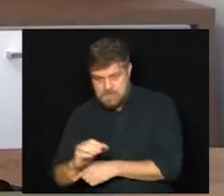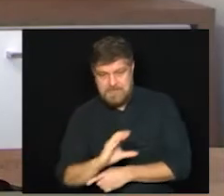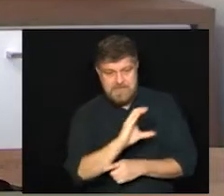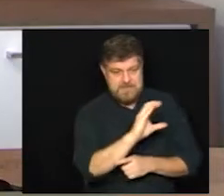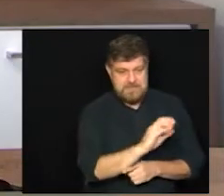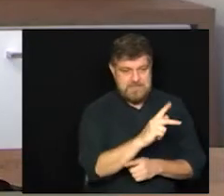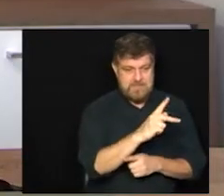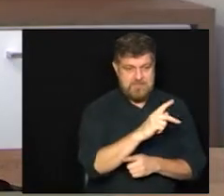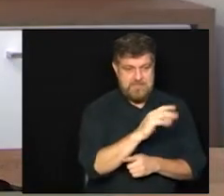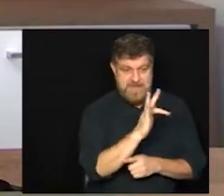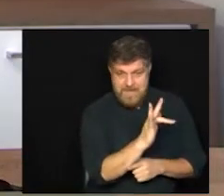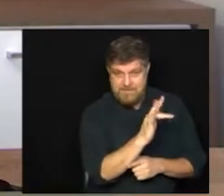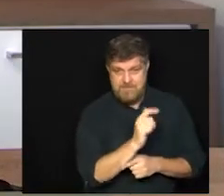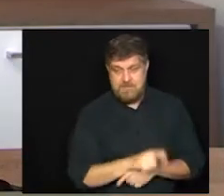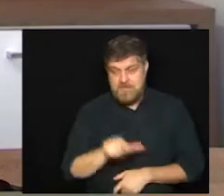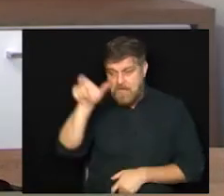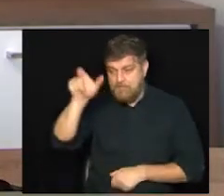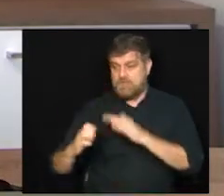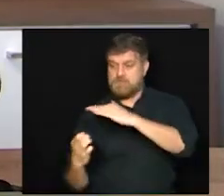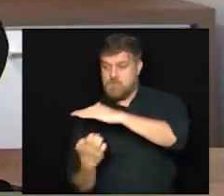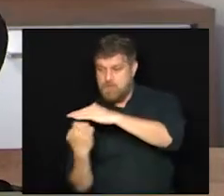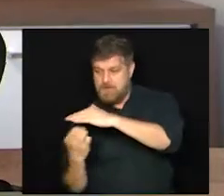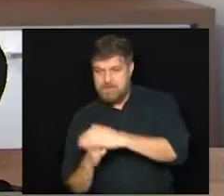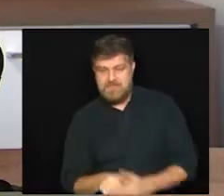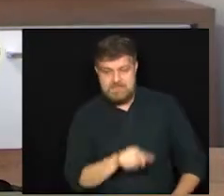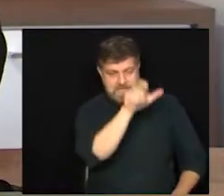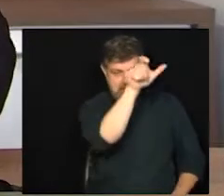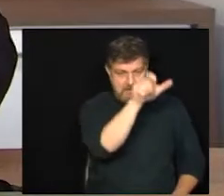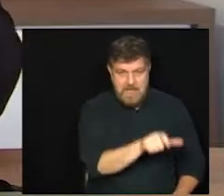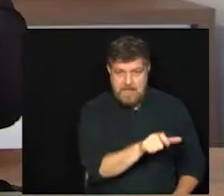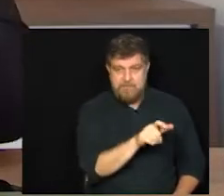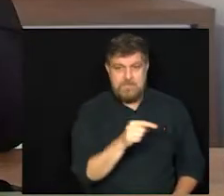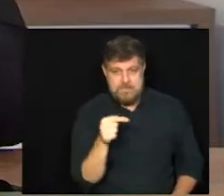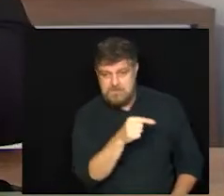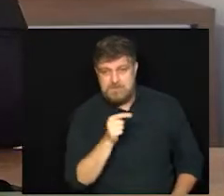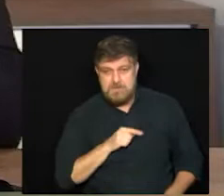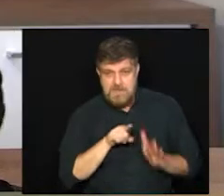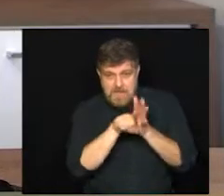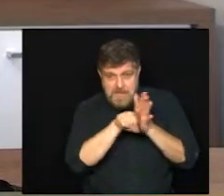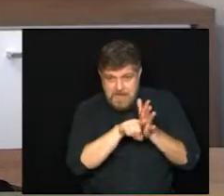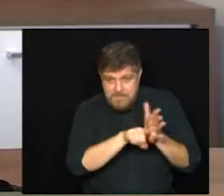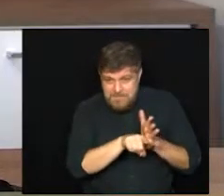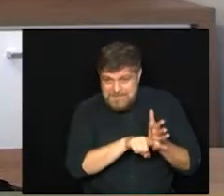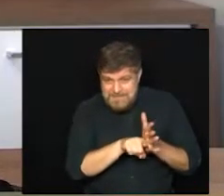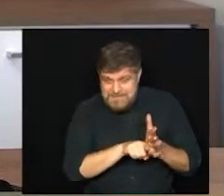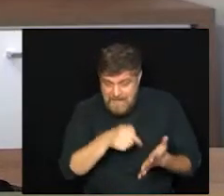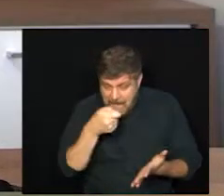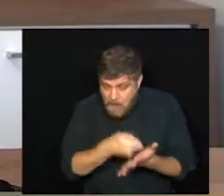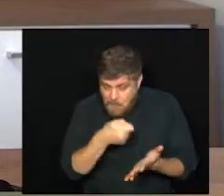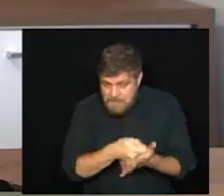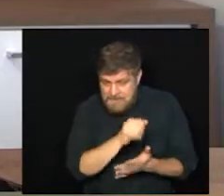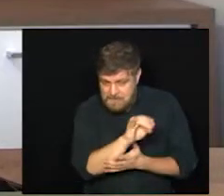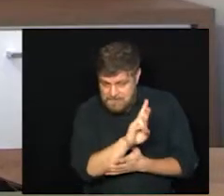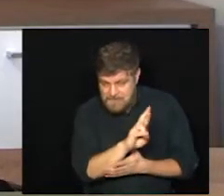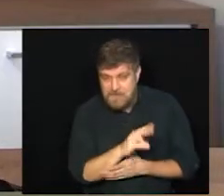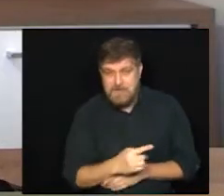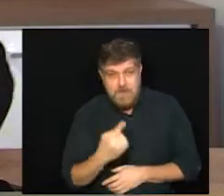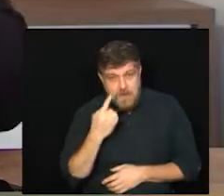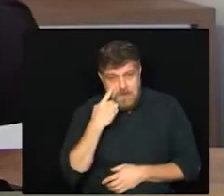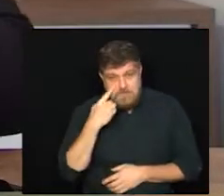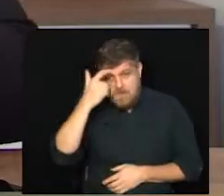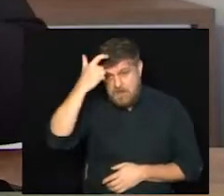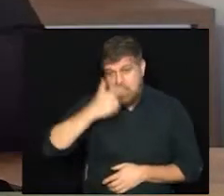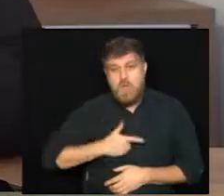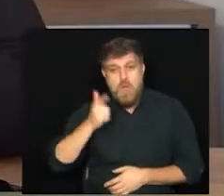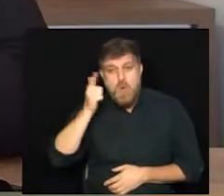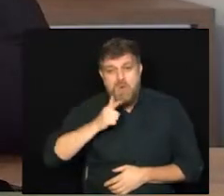da pessoa. Então, você vai saber se você é obrigado indo lá nos itens de obrigatoriedade da Receita e verificando. Por exemplo, tive